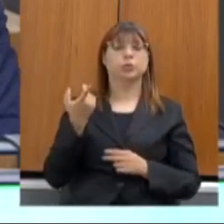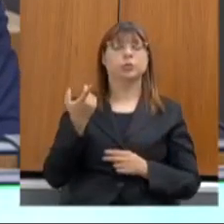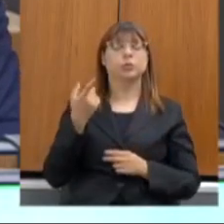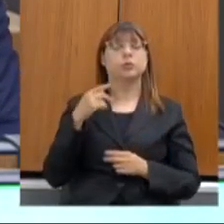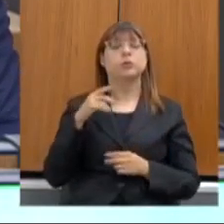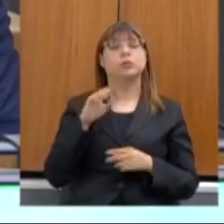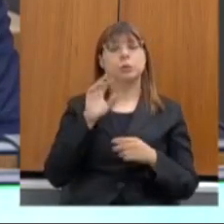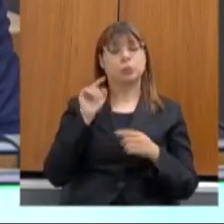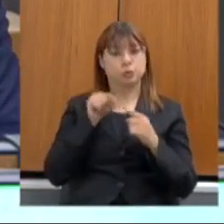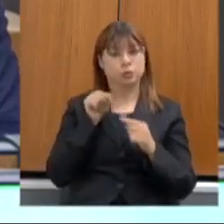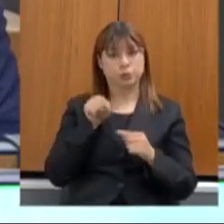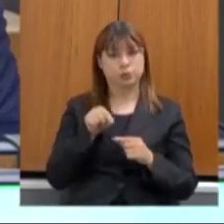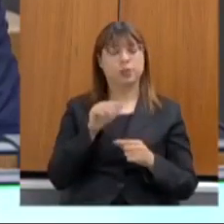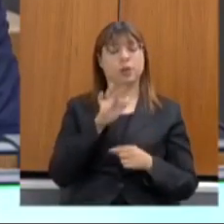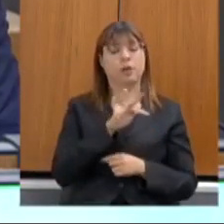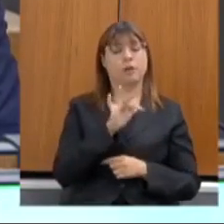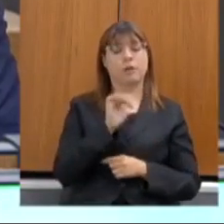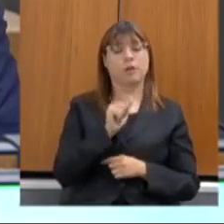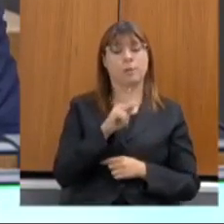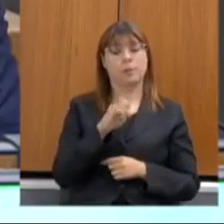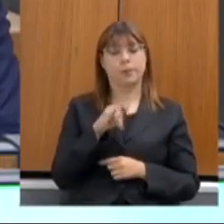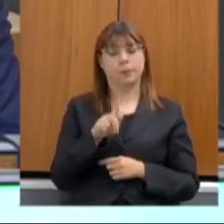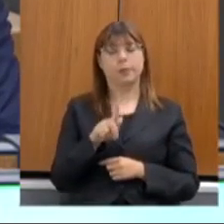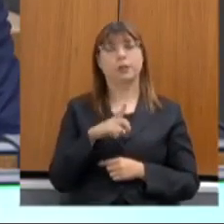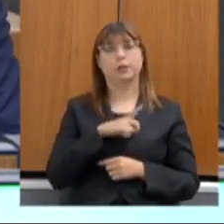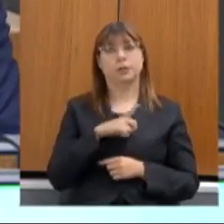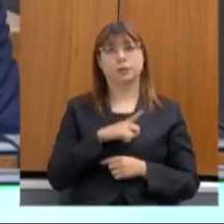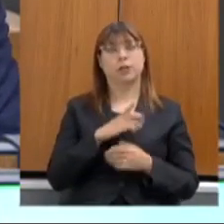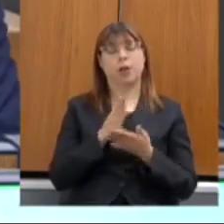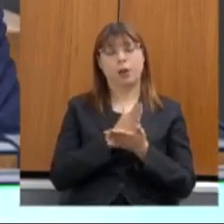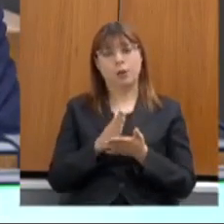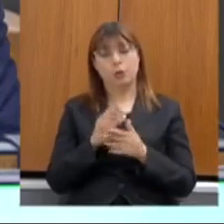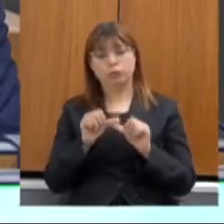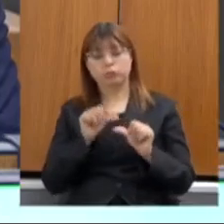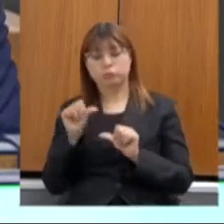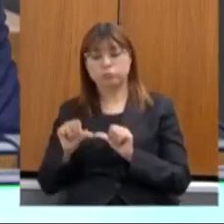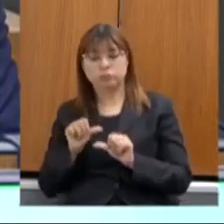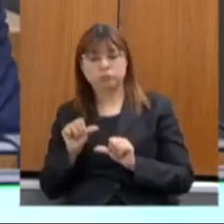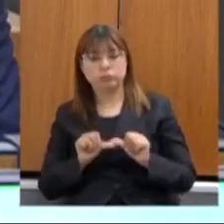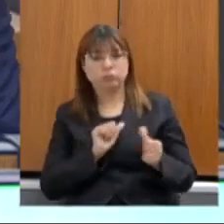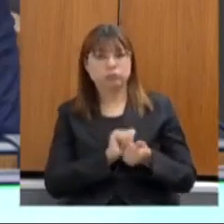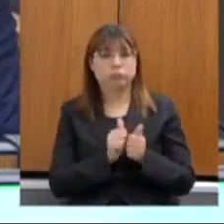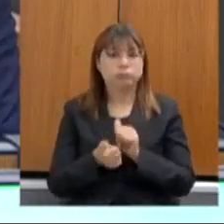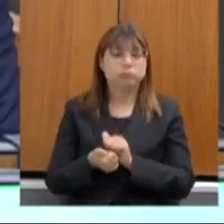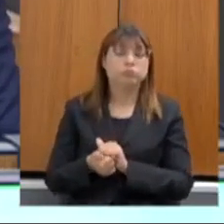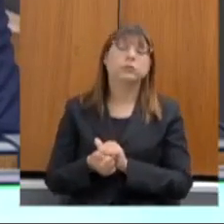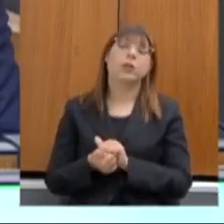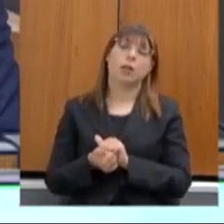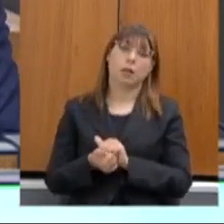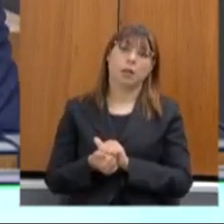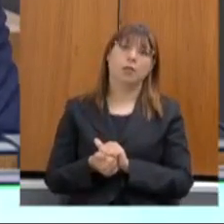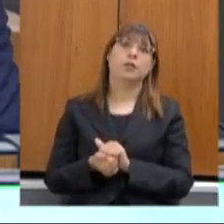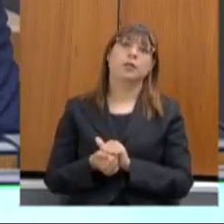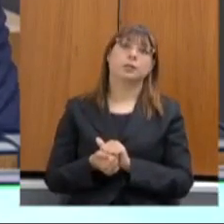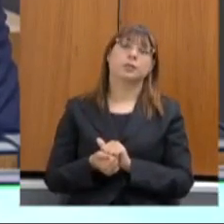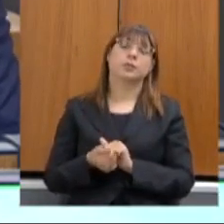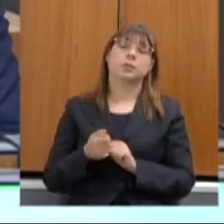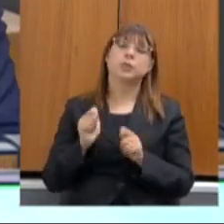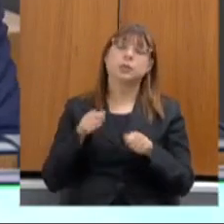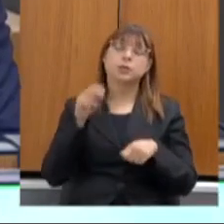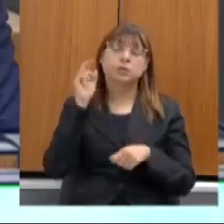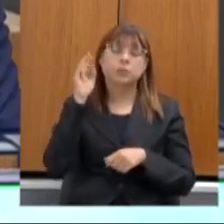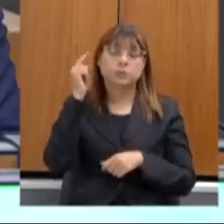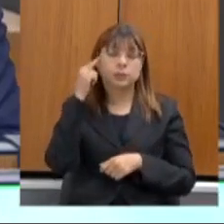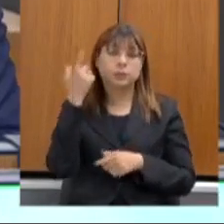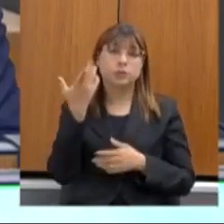e quanto a fapemig nós utilizamos aí algumas mudanças em que há uma verdadeira previsibilidade aí